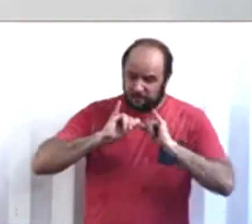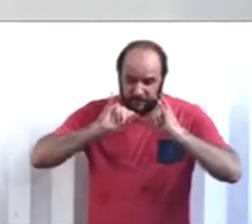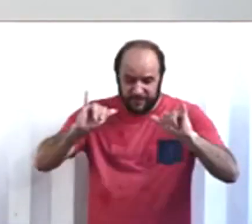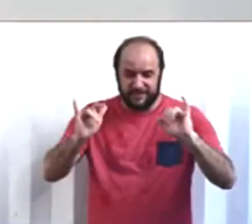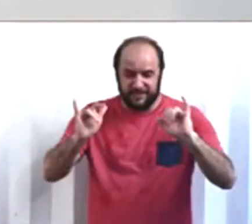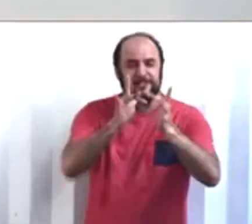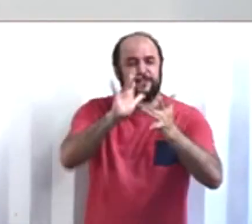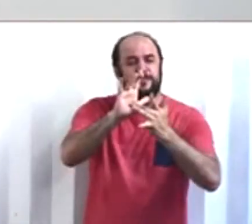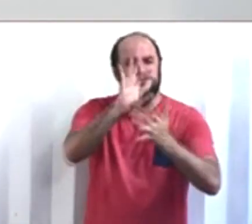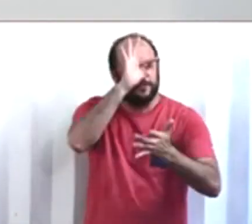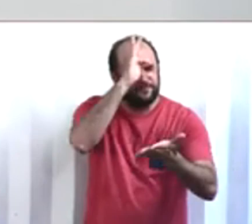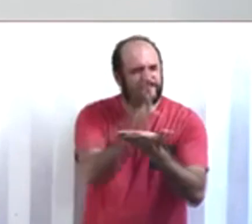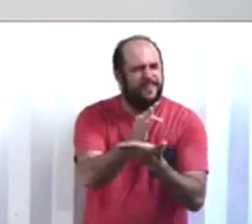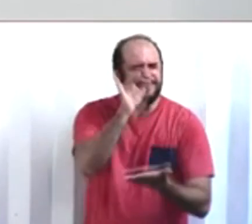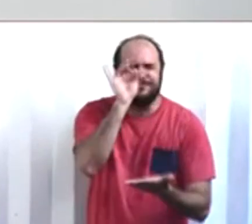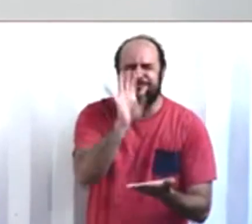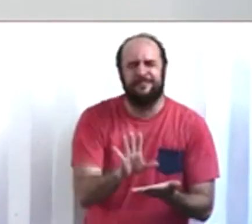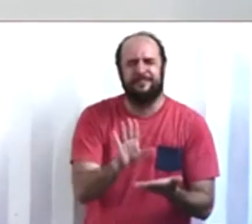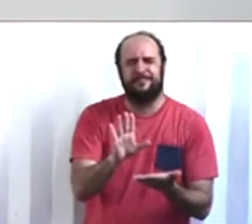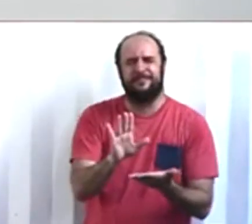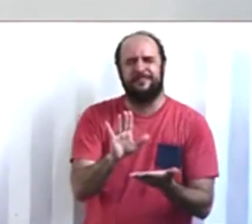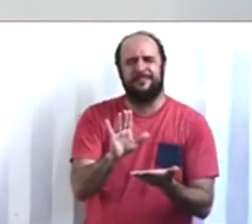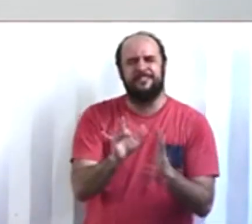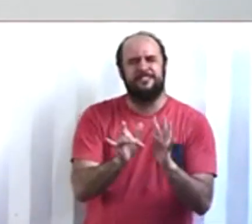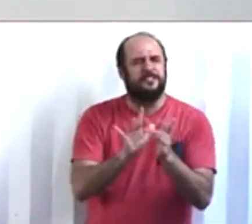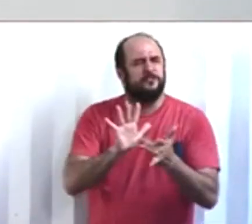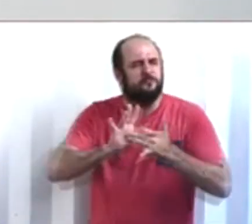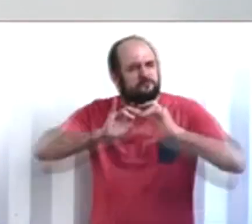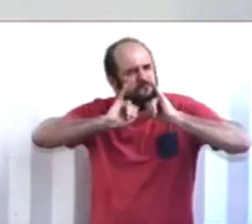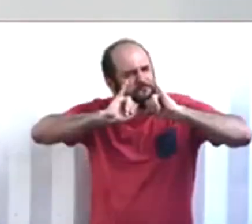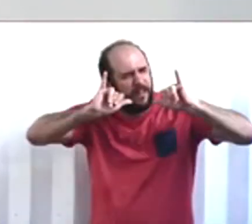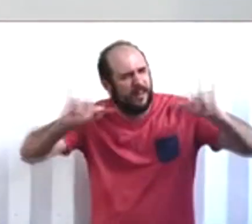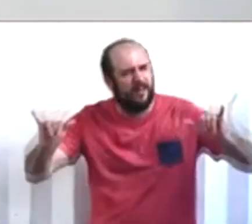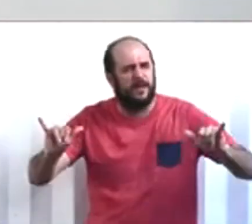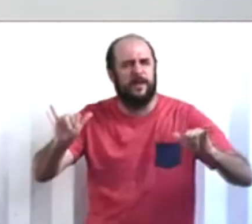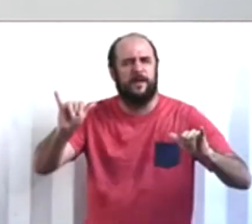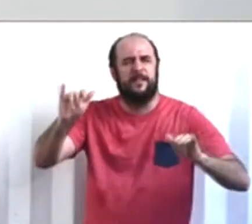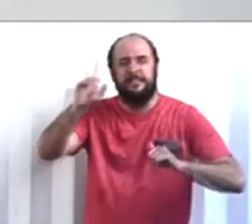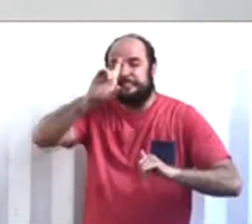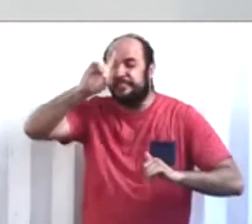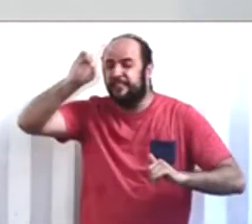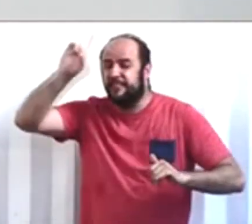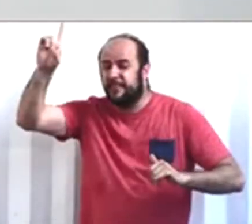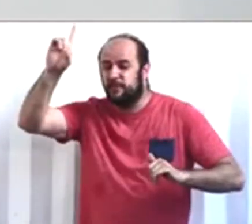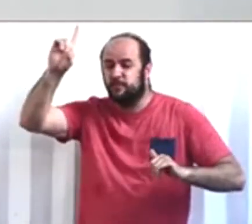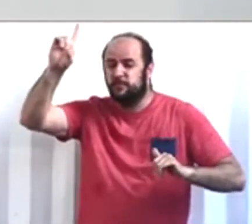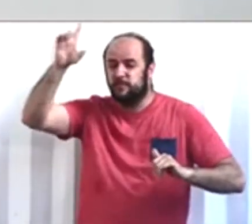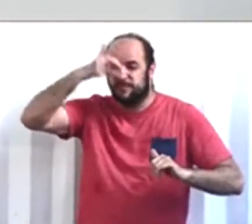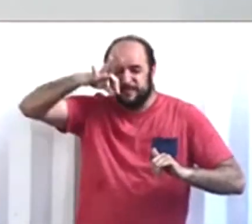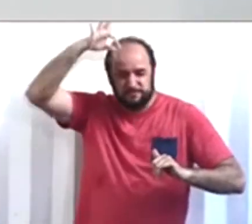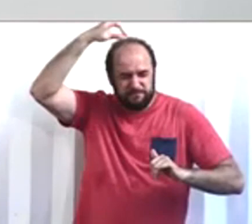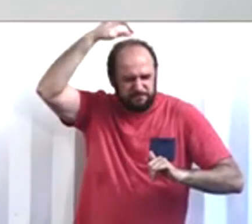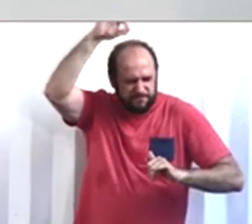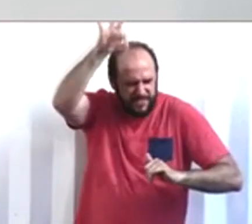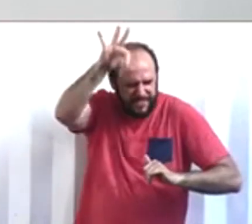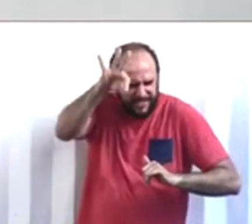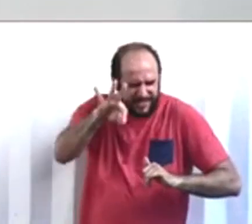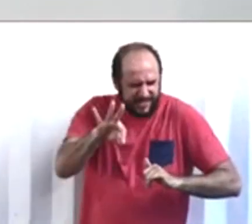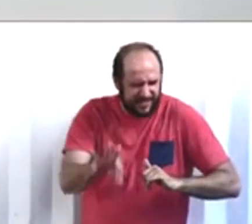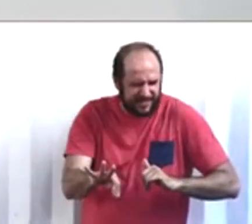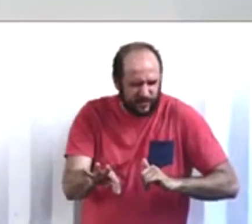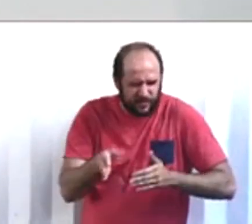Jesus Cristo, aprovado de maneira pública pelo Pai, com a pomba, com o Espírito Santo,